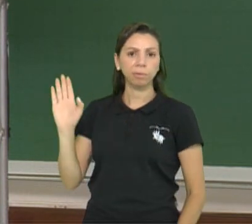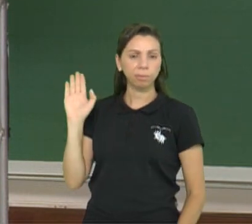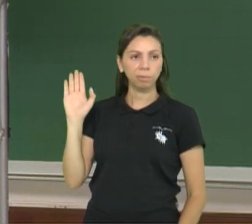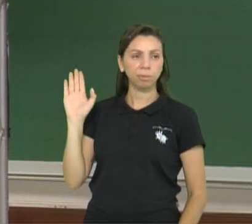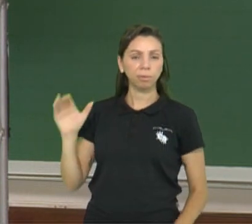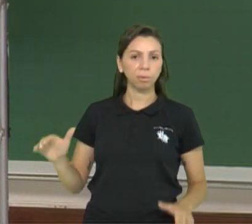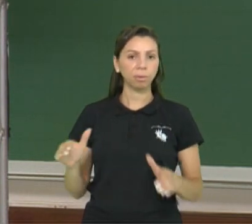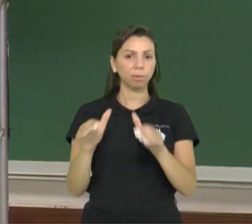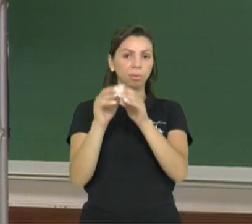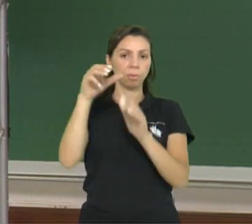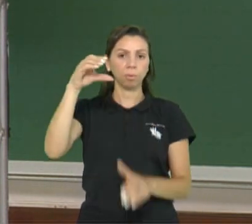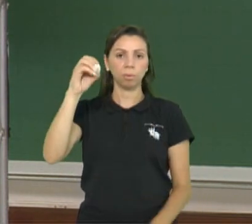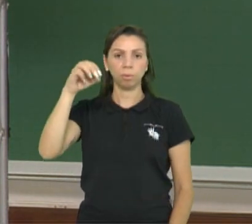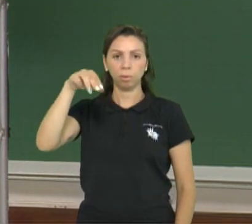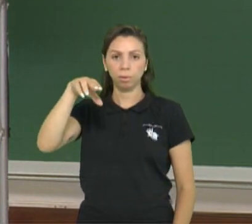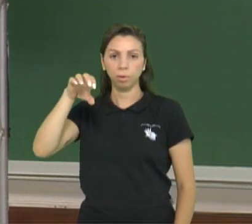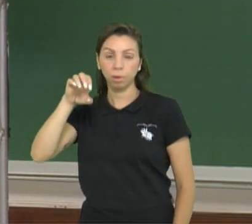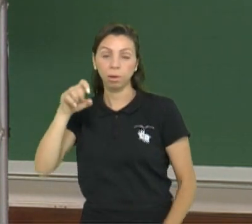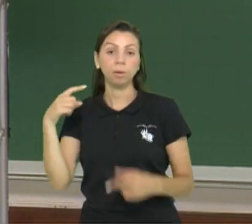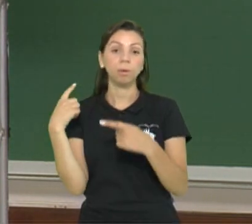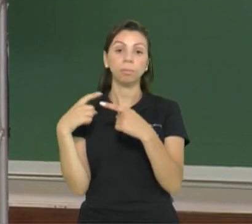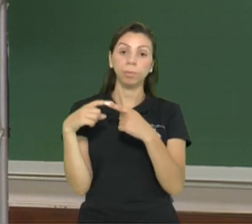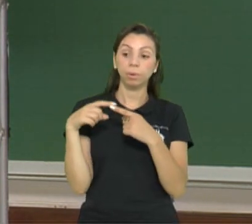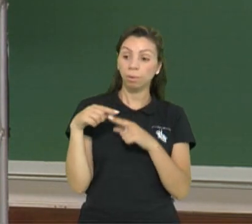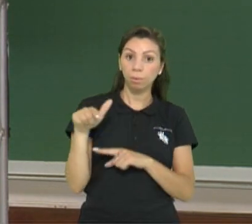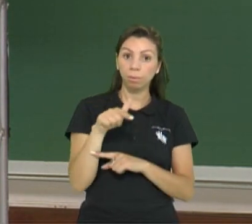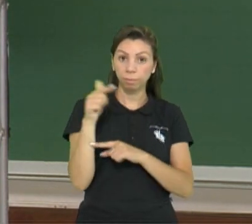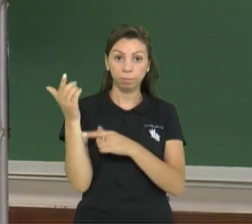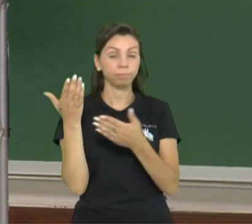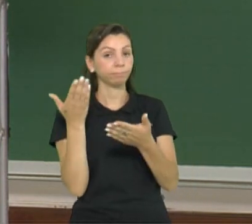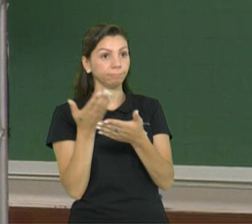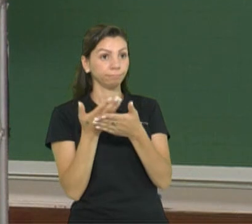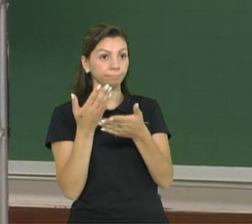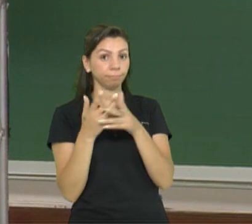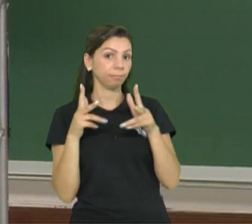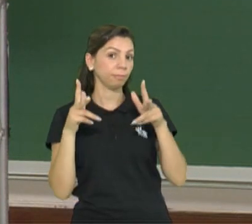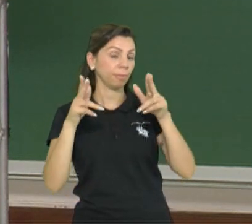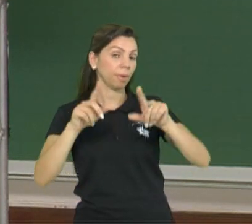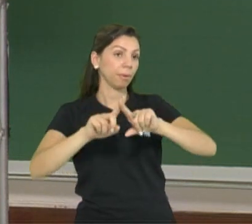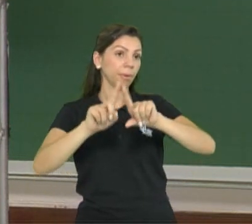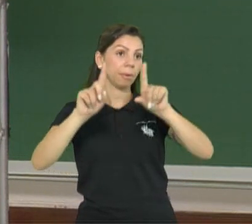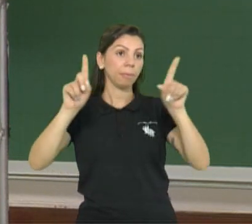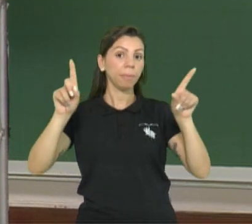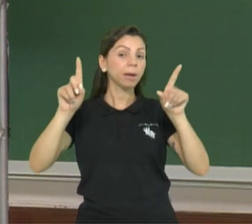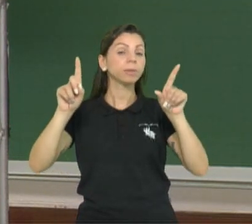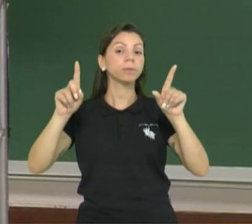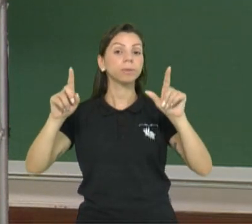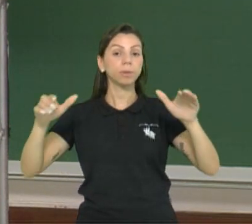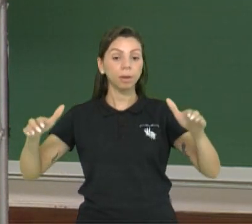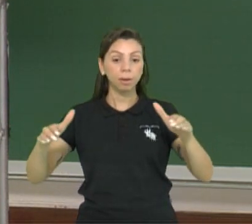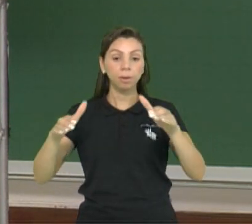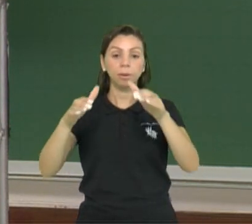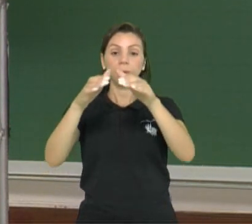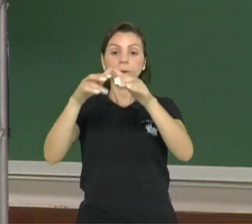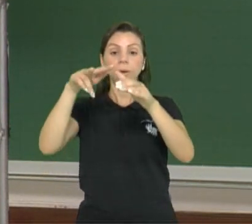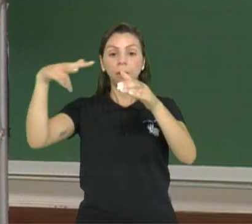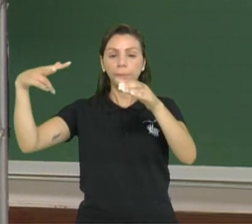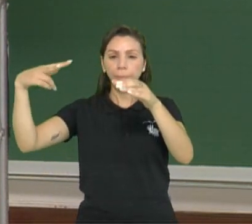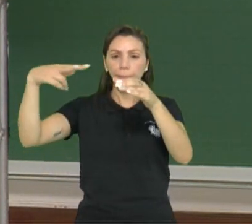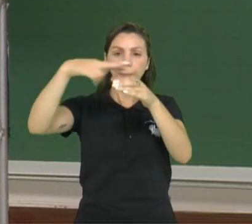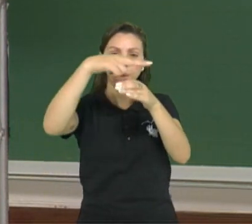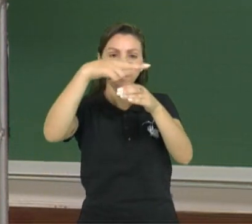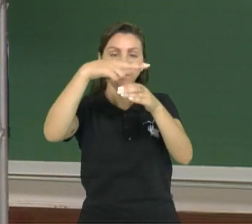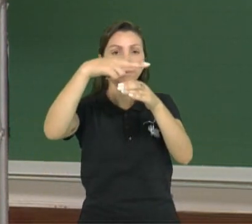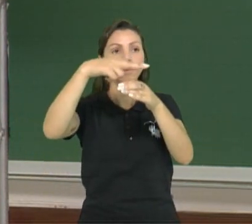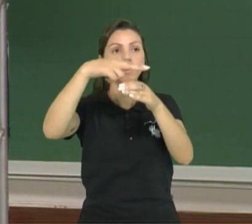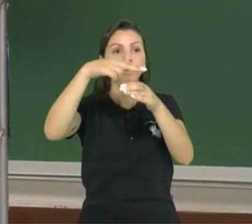uma outra figura que, na verdade, que é a mesma, só que sofrendo um corte. Um corte, ou